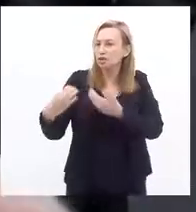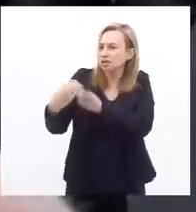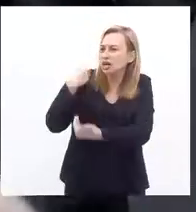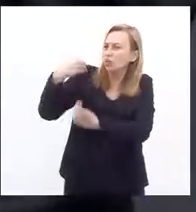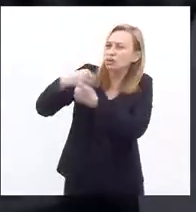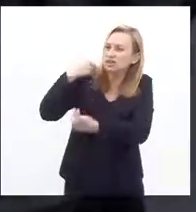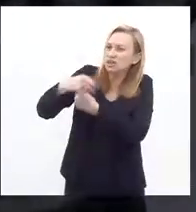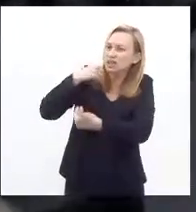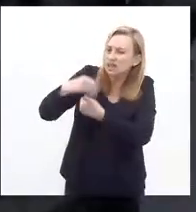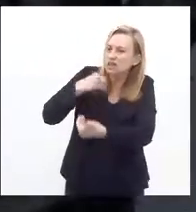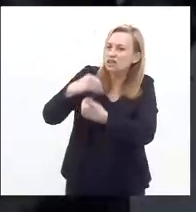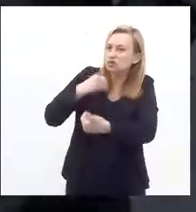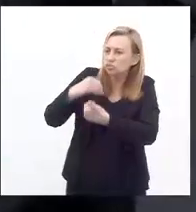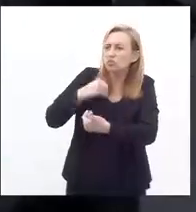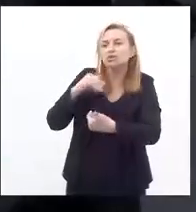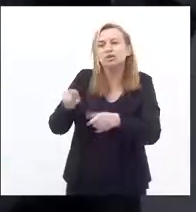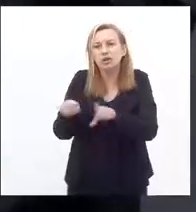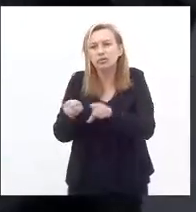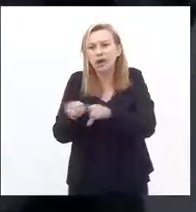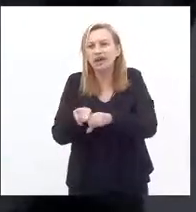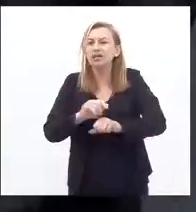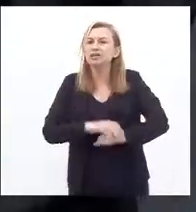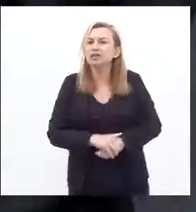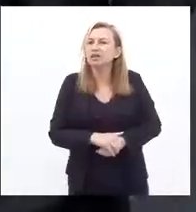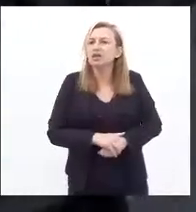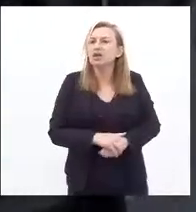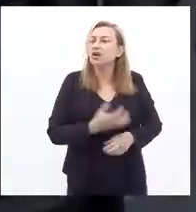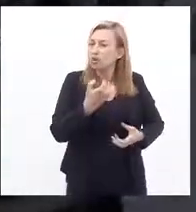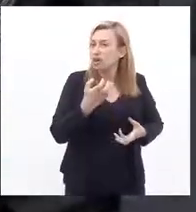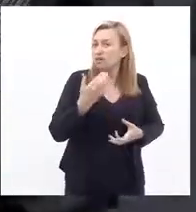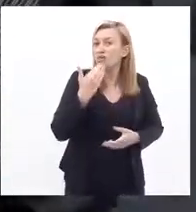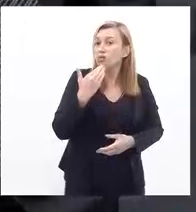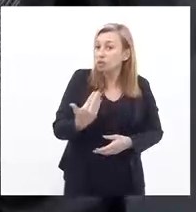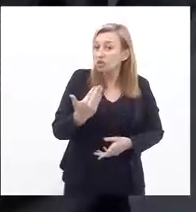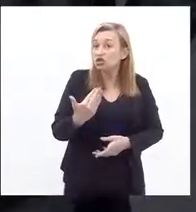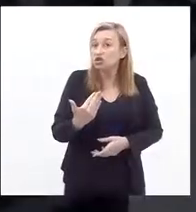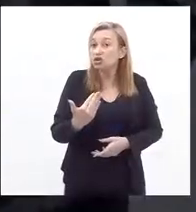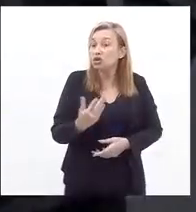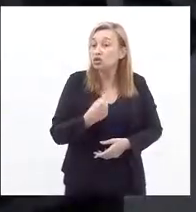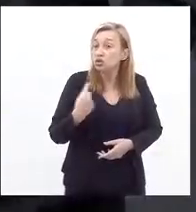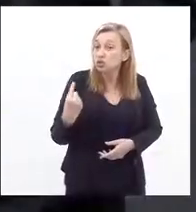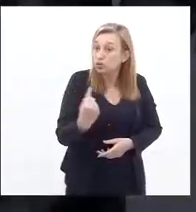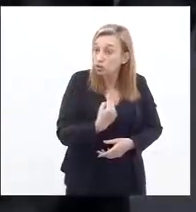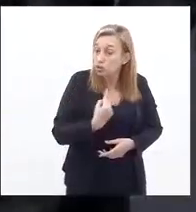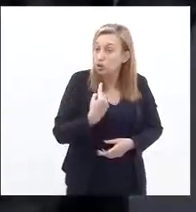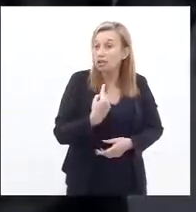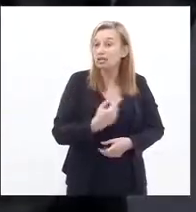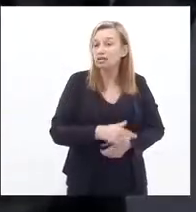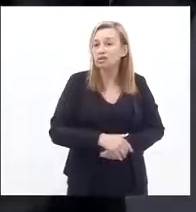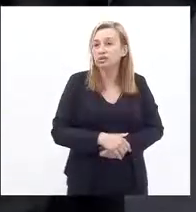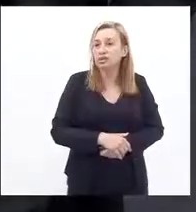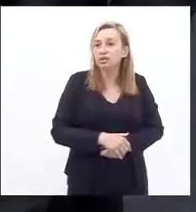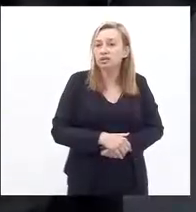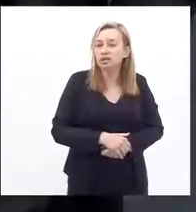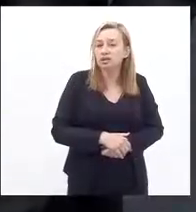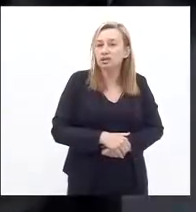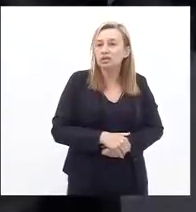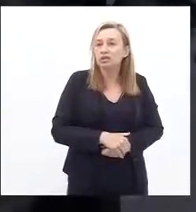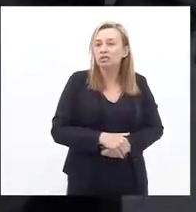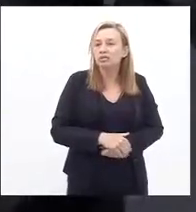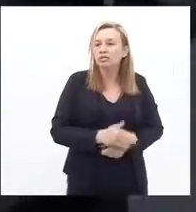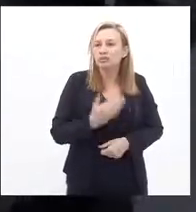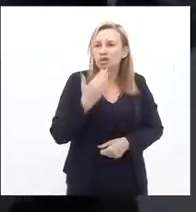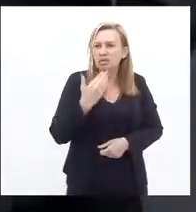orientando aqui dentro também então eu quero fazer uma pelo nós avançamos para não